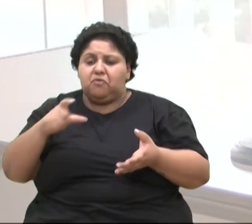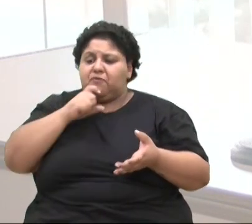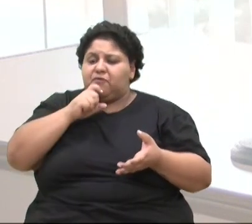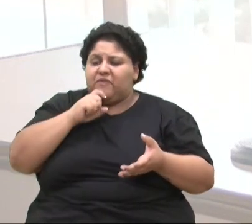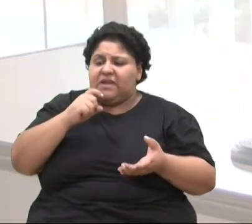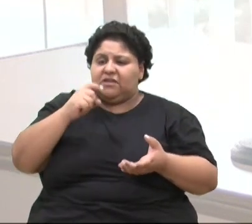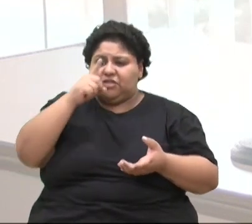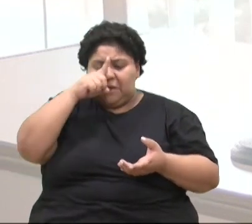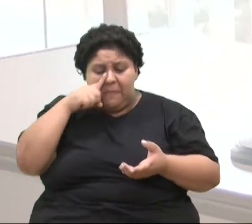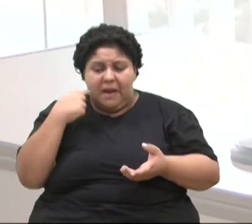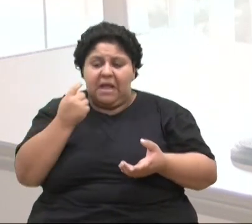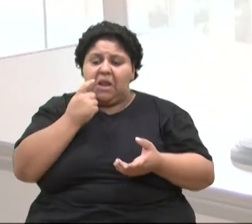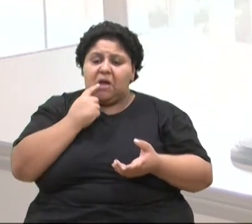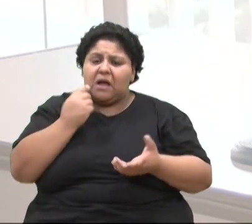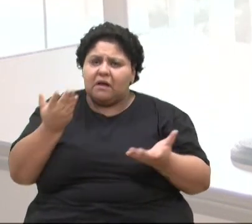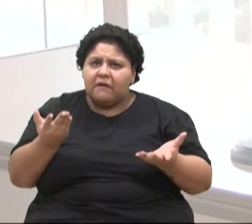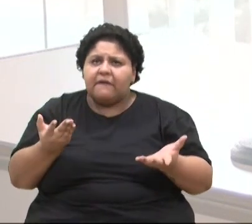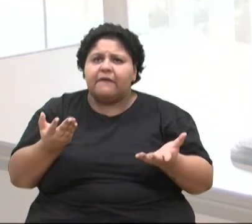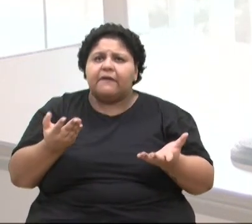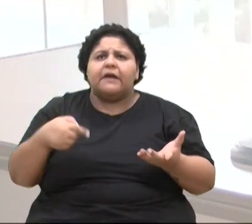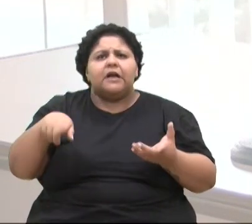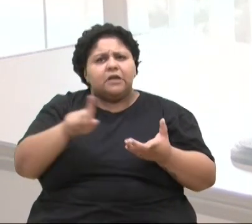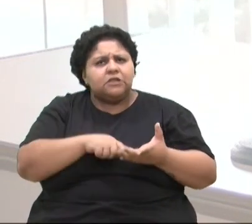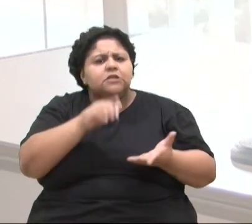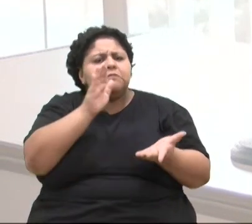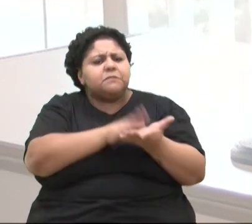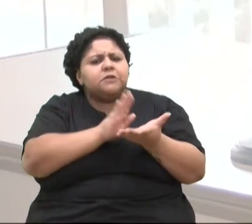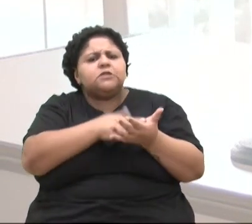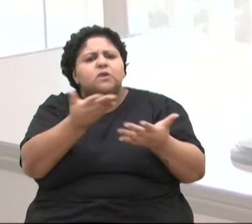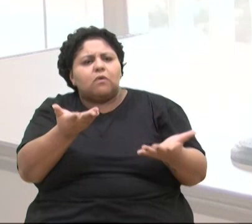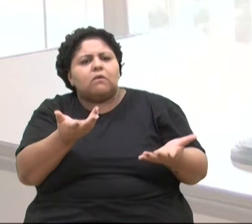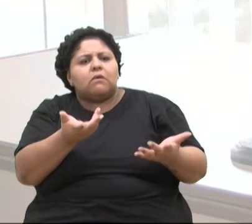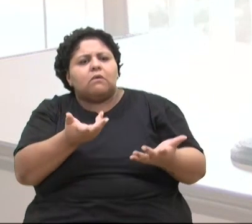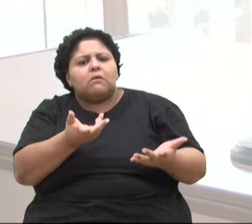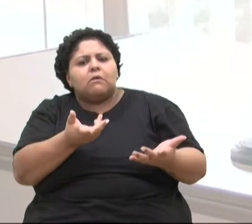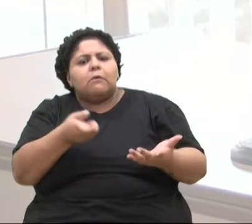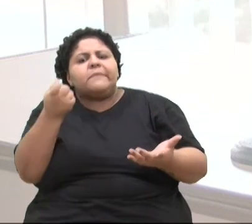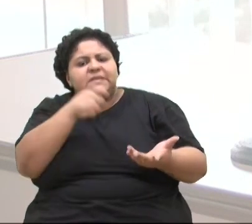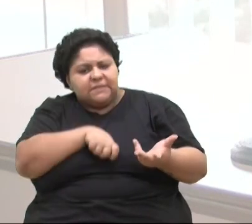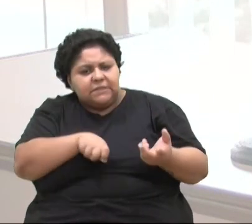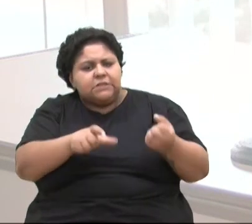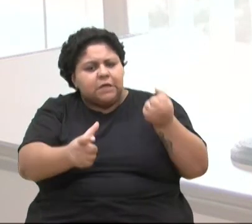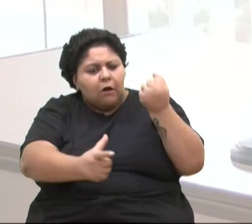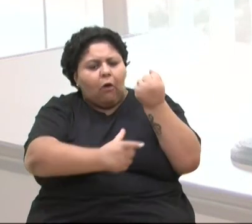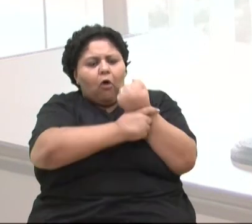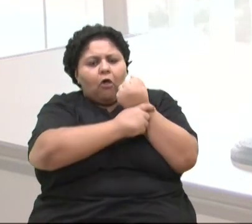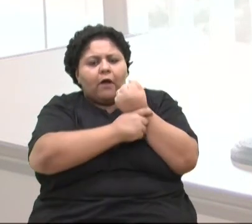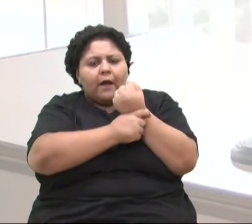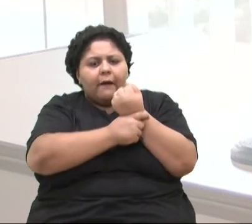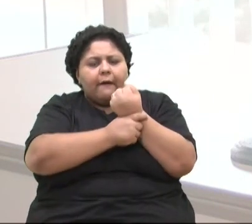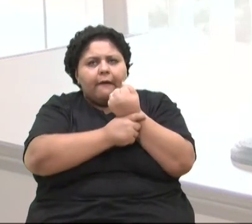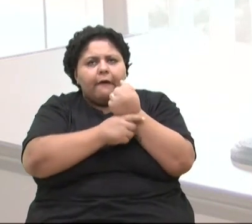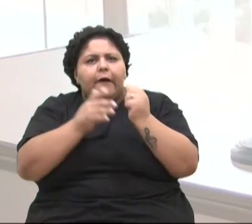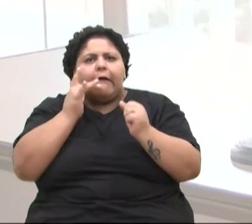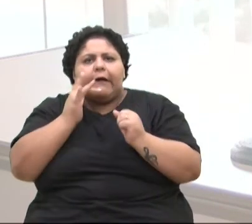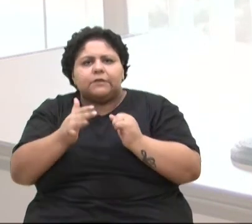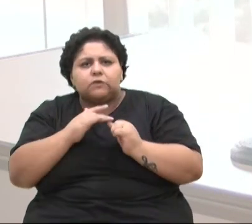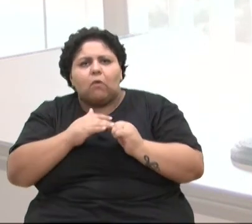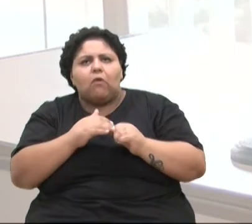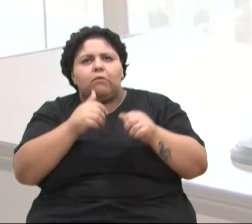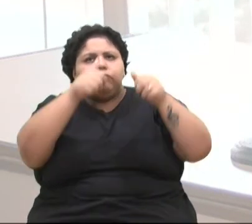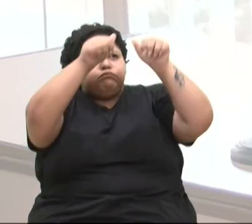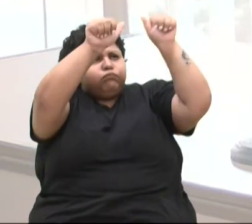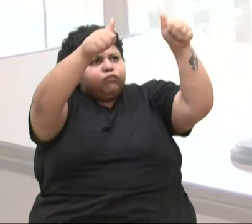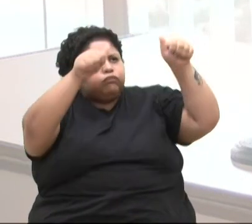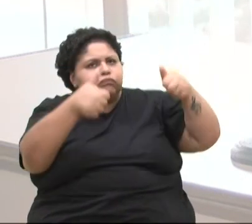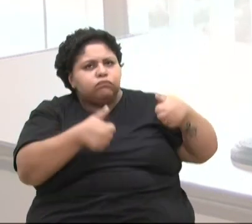Então a gente exigiu, colocaram. Então dá para ver o despreparo dessa empresa que infelizmente está ali e não consegue dar conta e não consegue prestar um